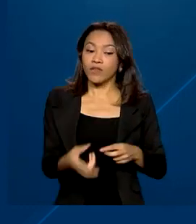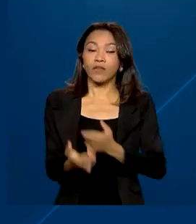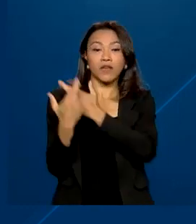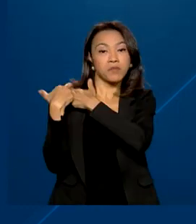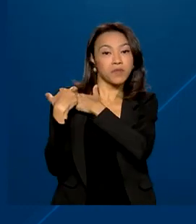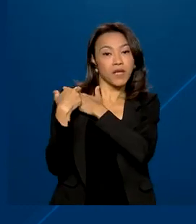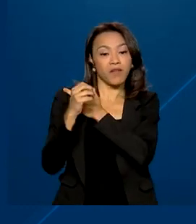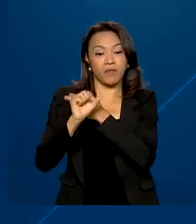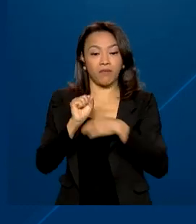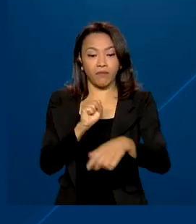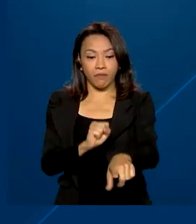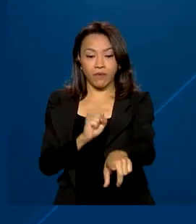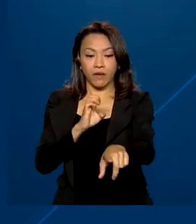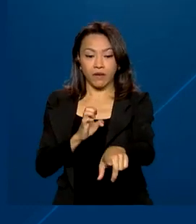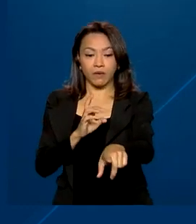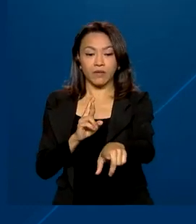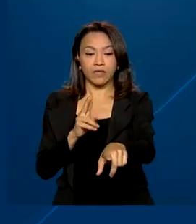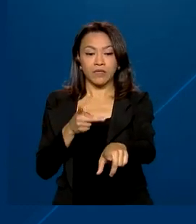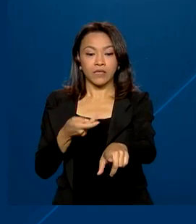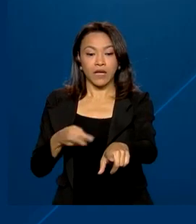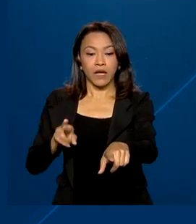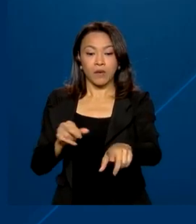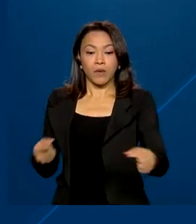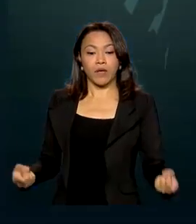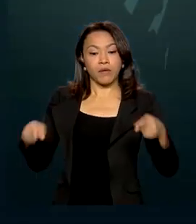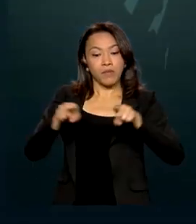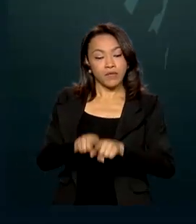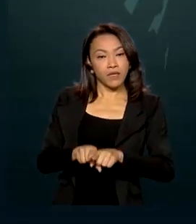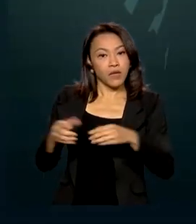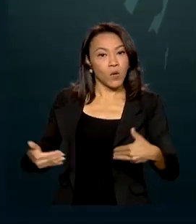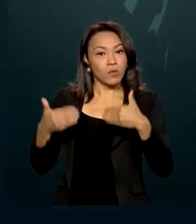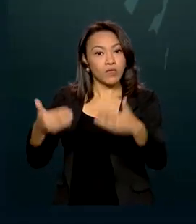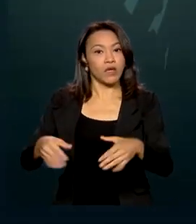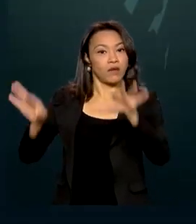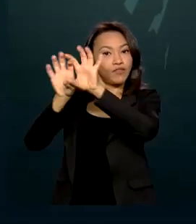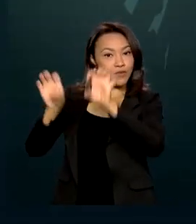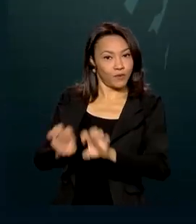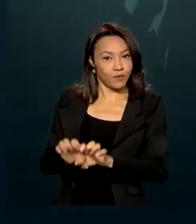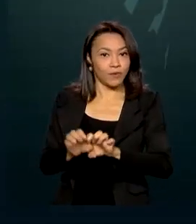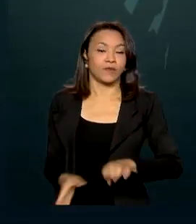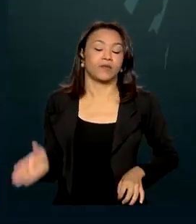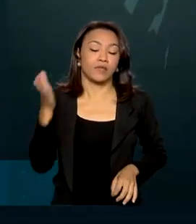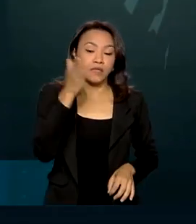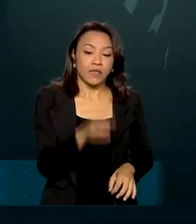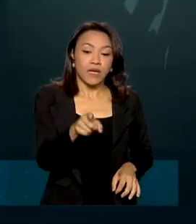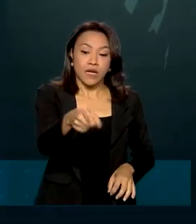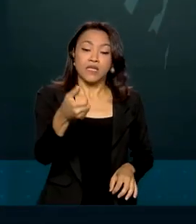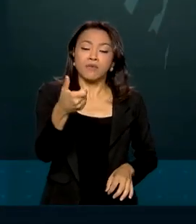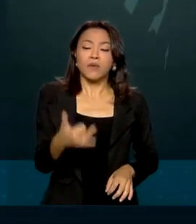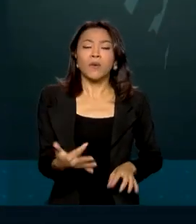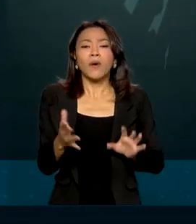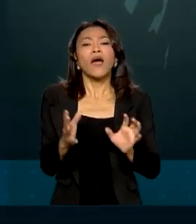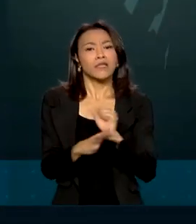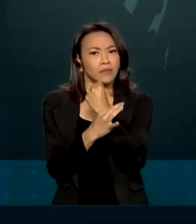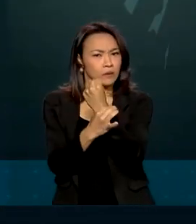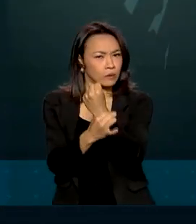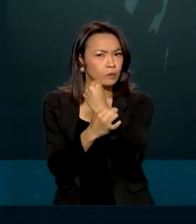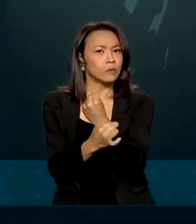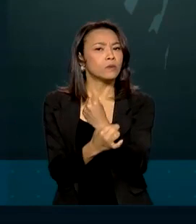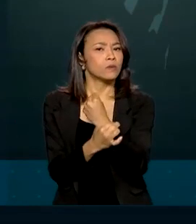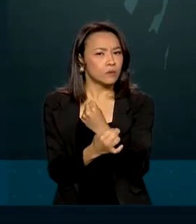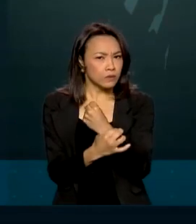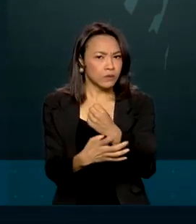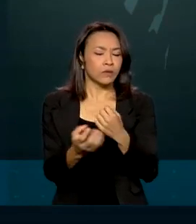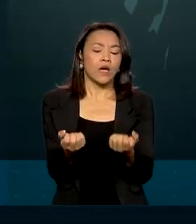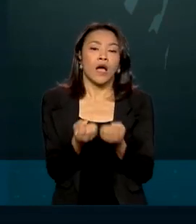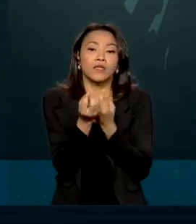SERPRO em parceria com o Ministério da Infraestrutura. Vale a pena a gente destacar que esse é um procedimento muito seguro, visto que todos